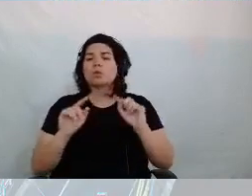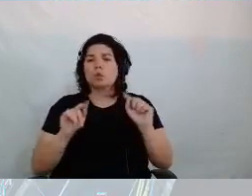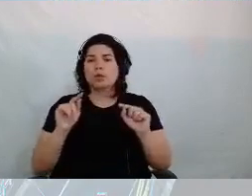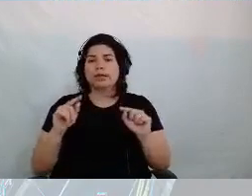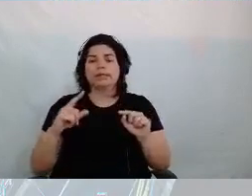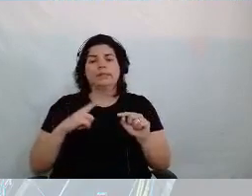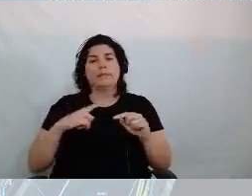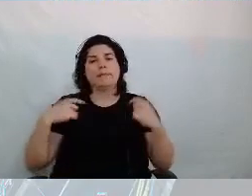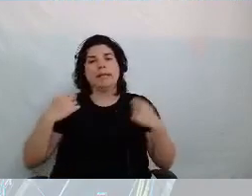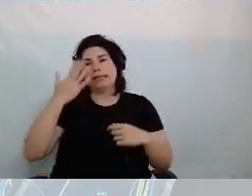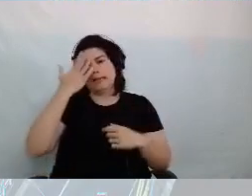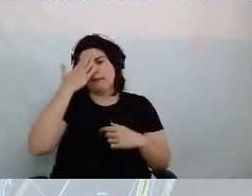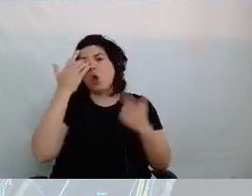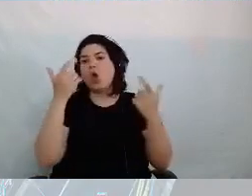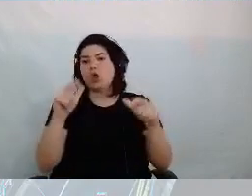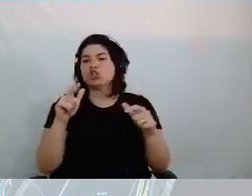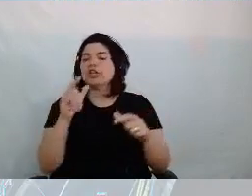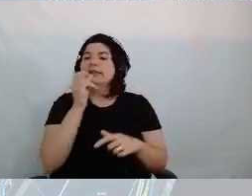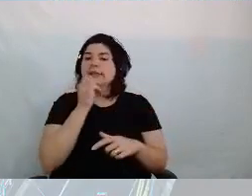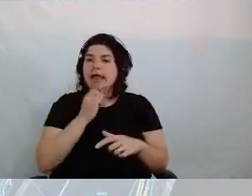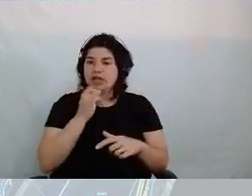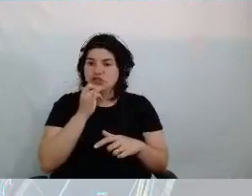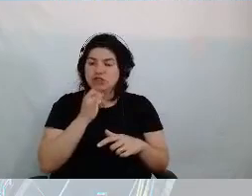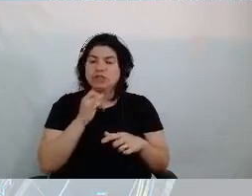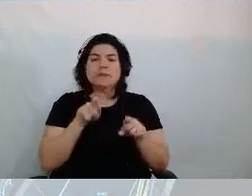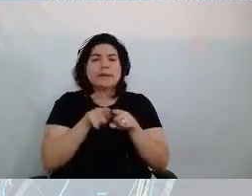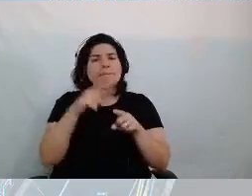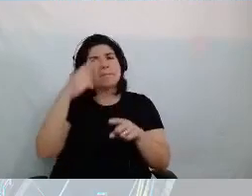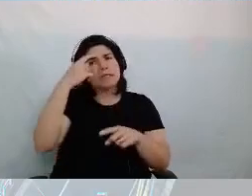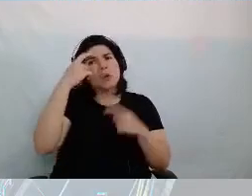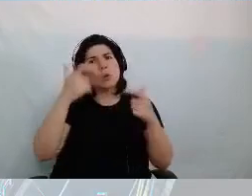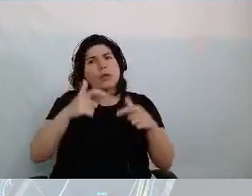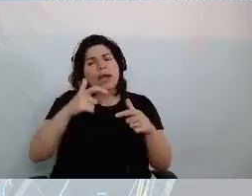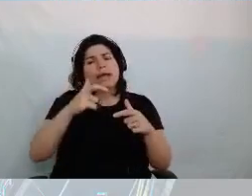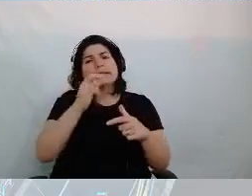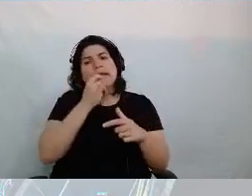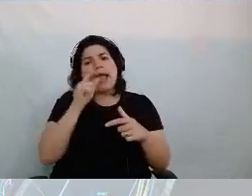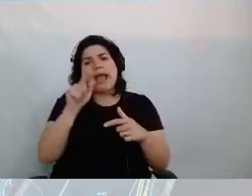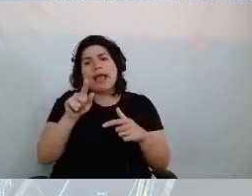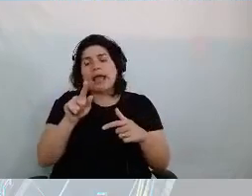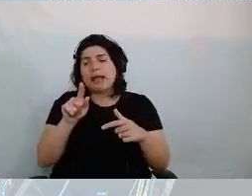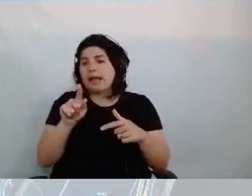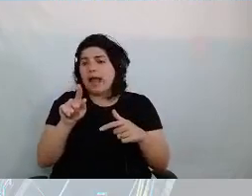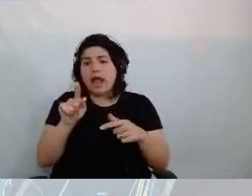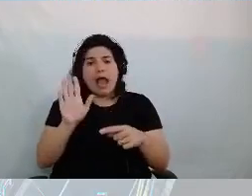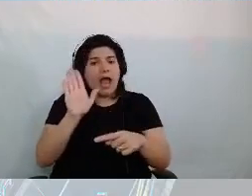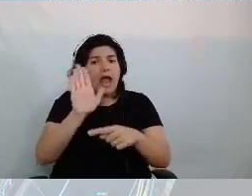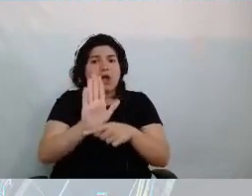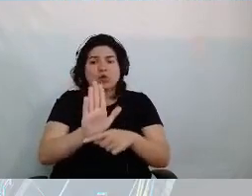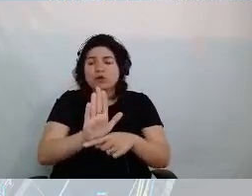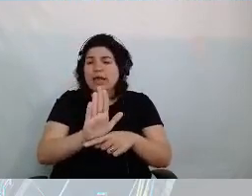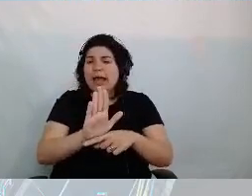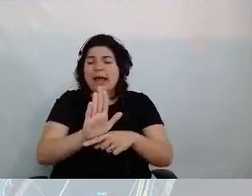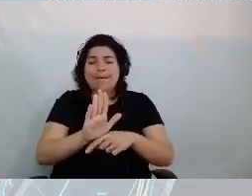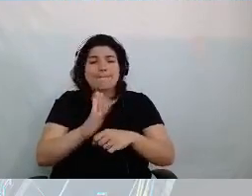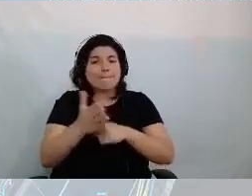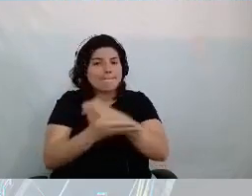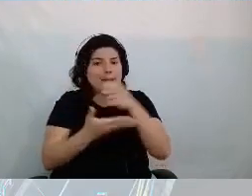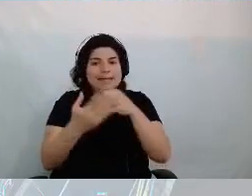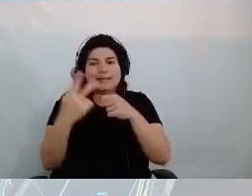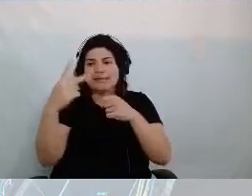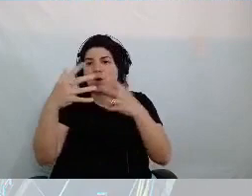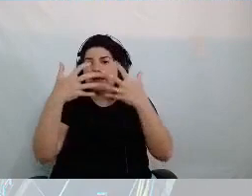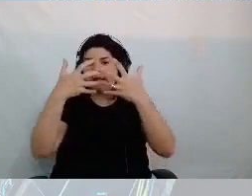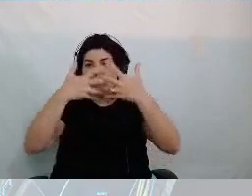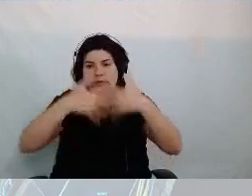ambiente de teste. E pensa que o ambiente de teste é o alicerce para a sua execução. E eu tenho que